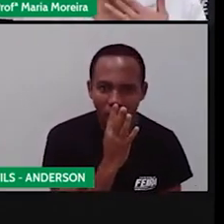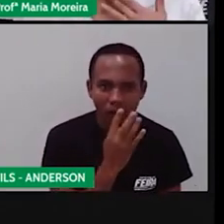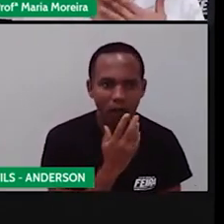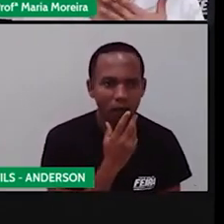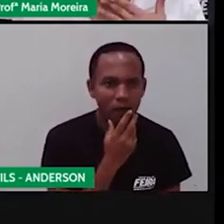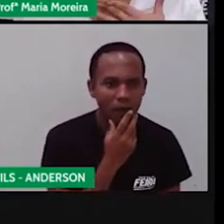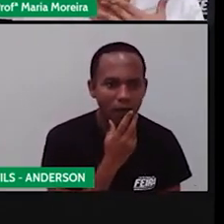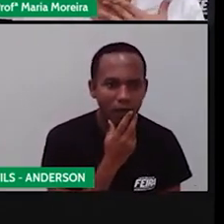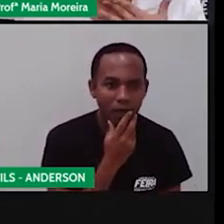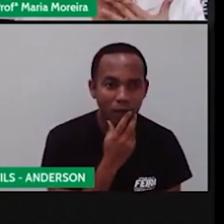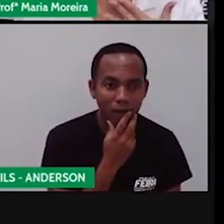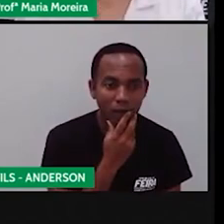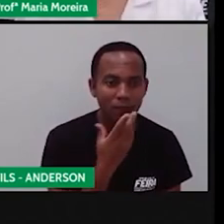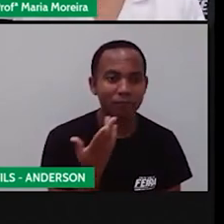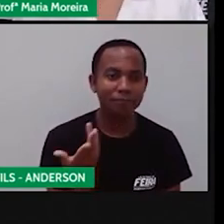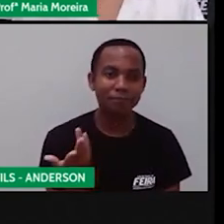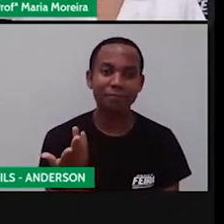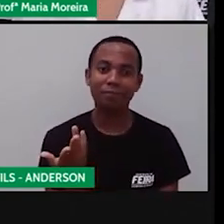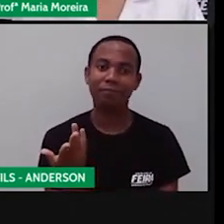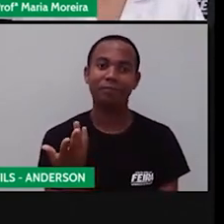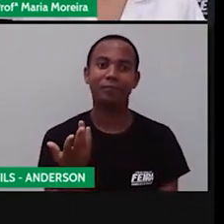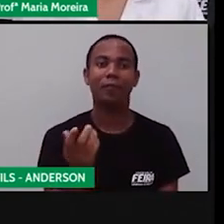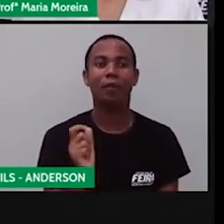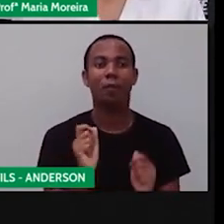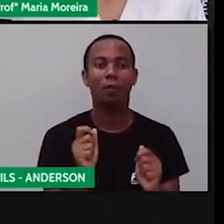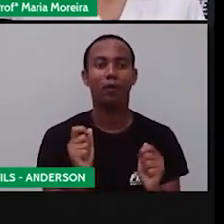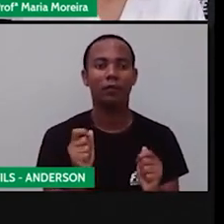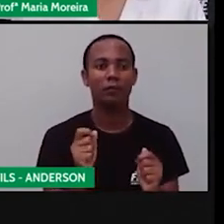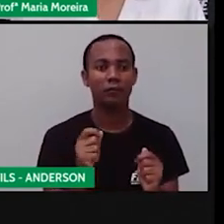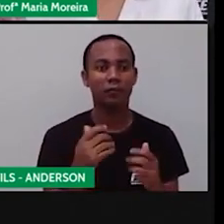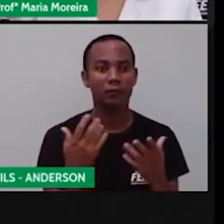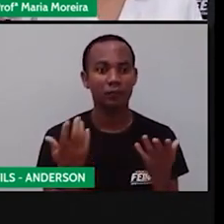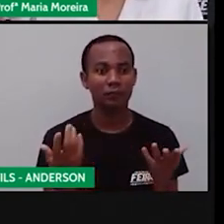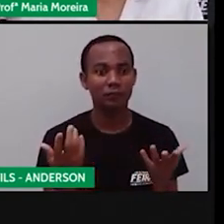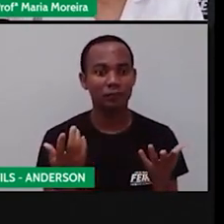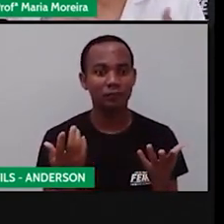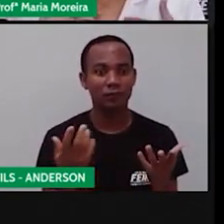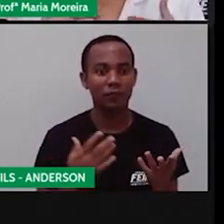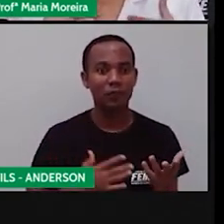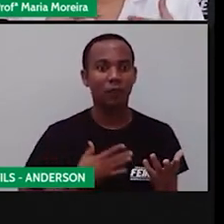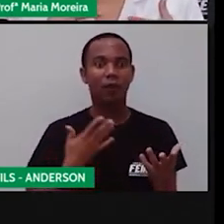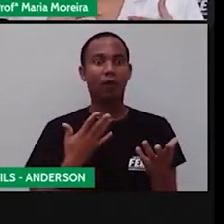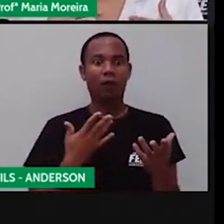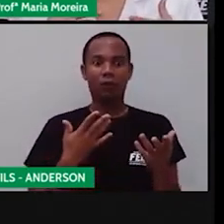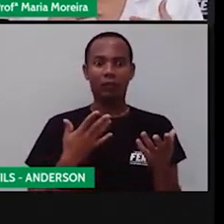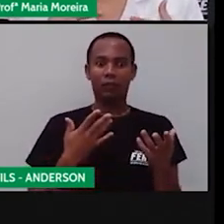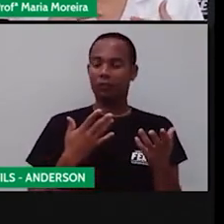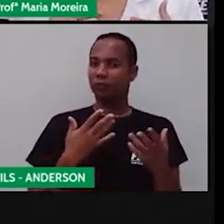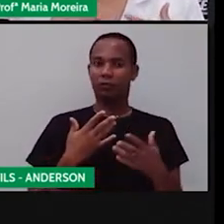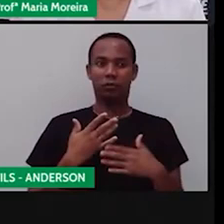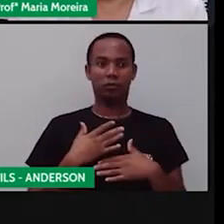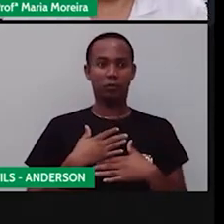Que professora linda! Ou eu posso fazer o quê? Que susto!